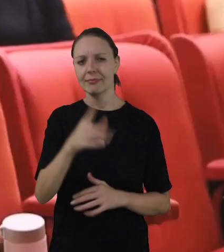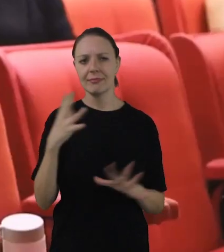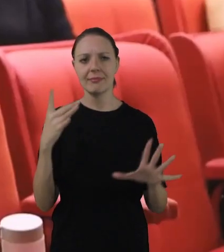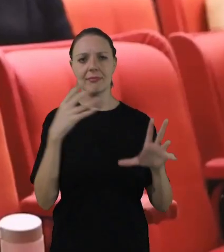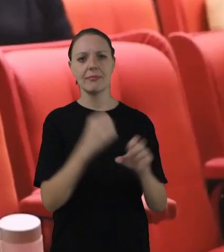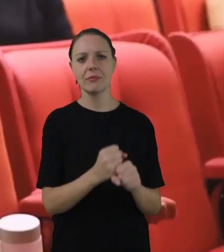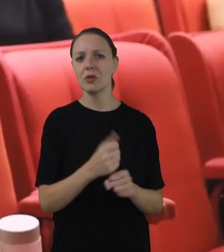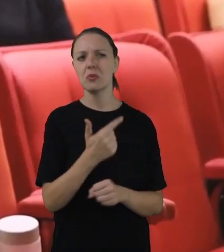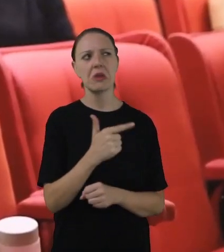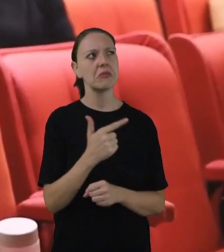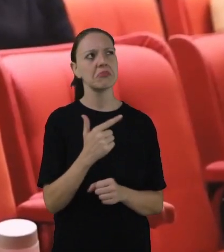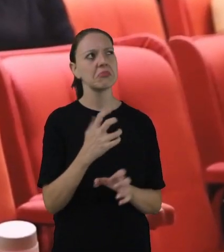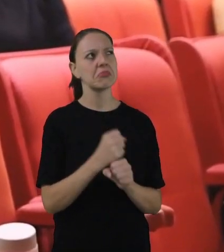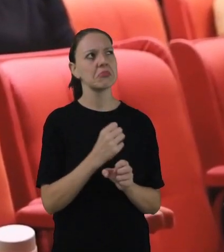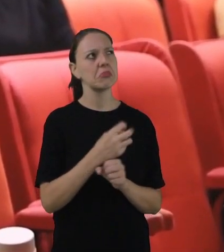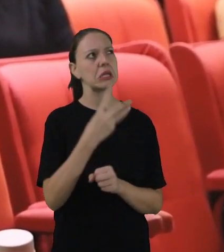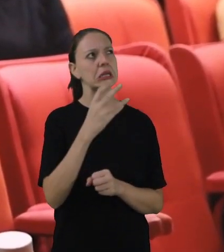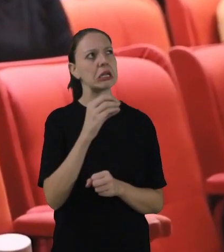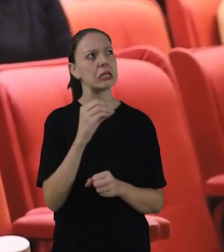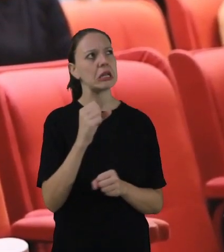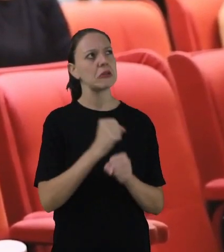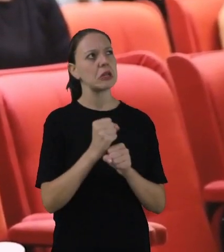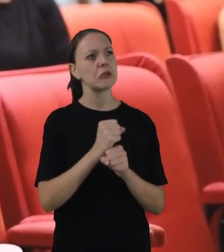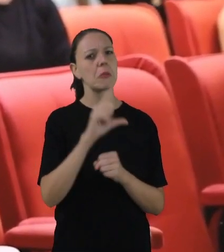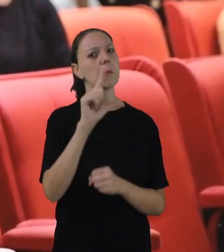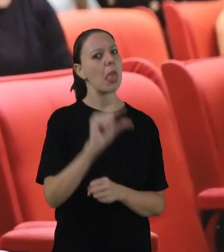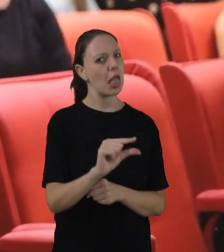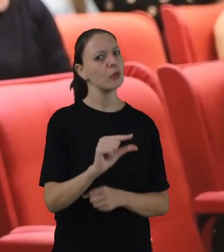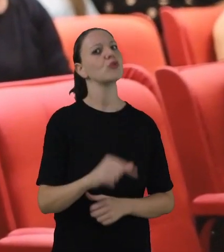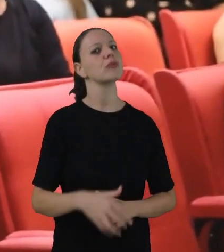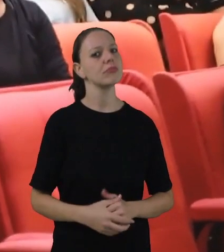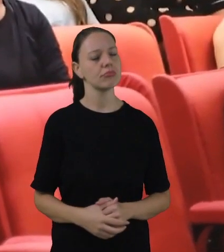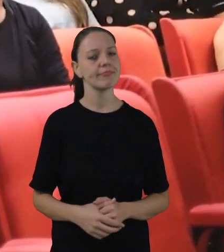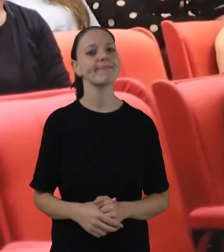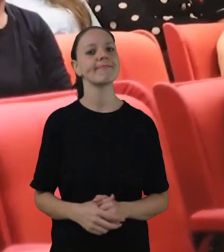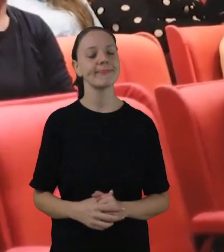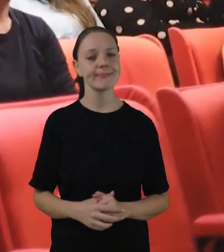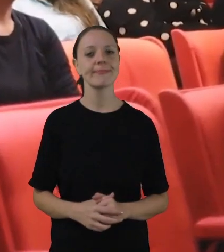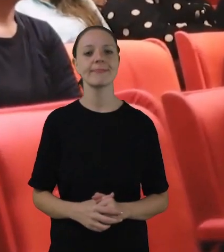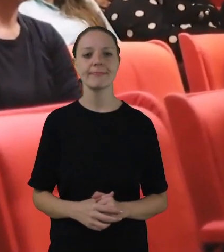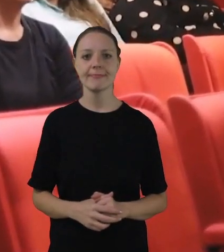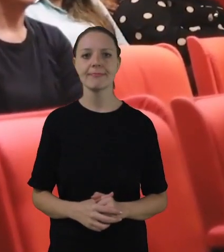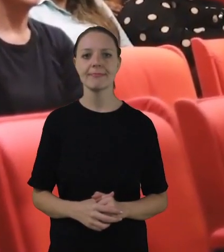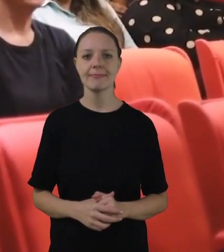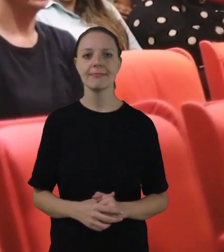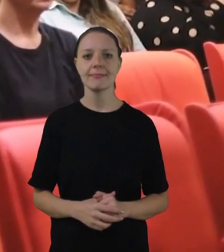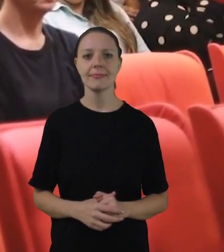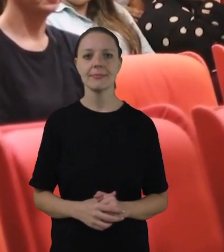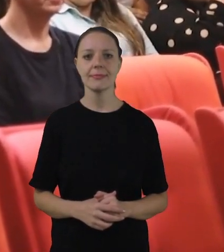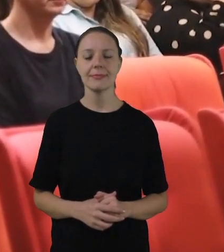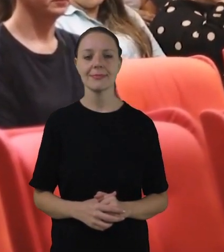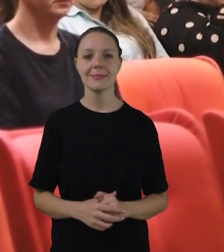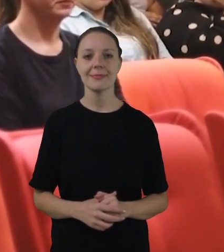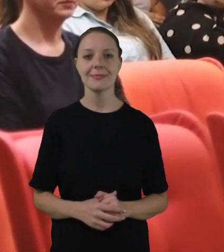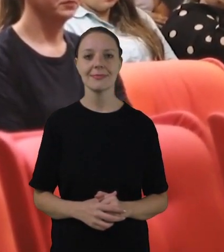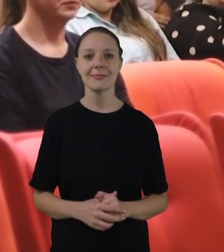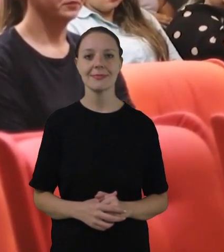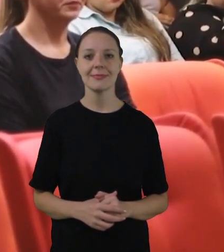tem 300 anos. Não tem nem isso, né? Aqui, o que é a democracia?